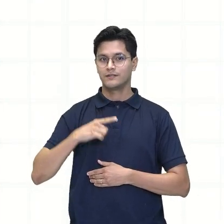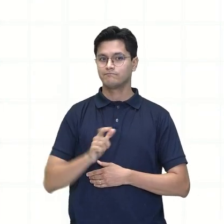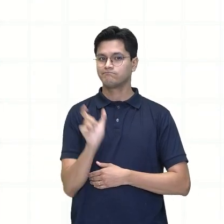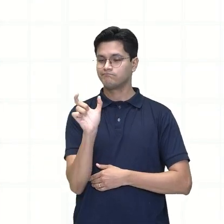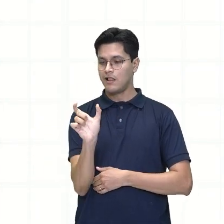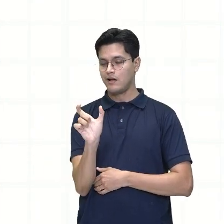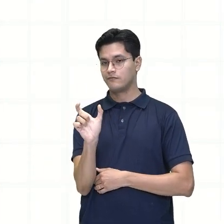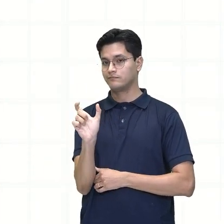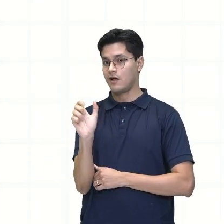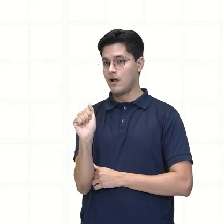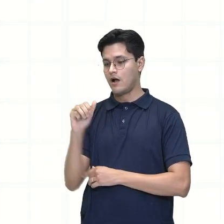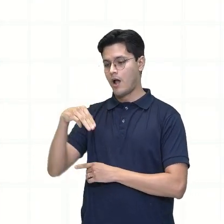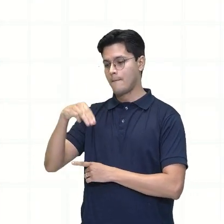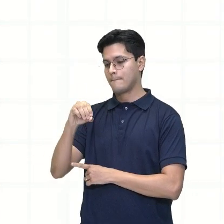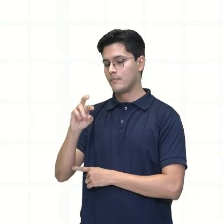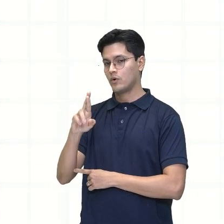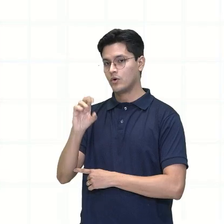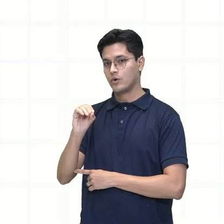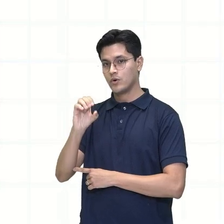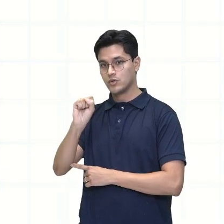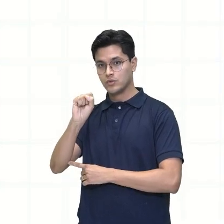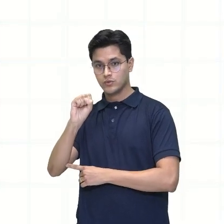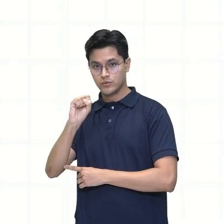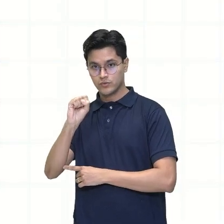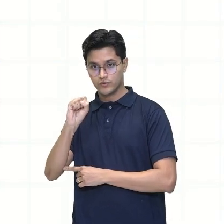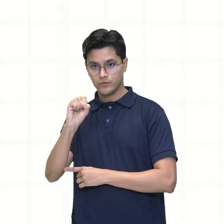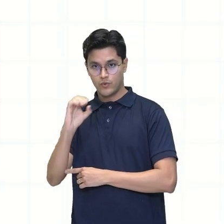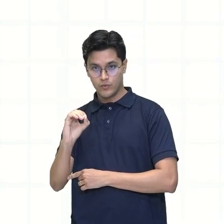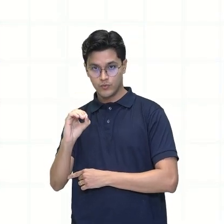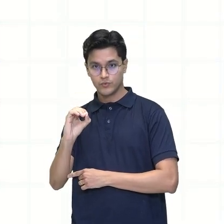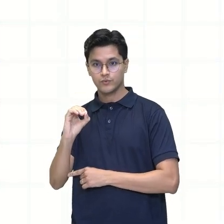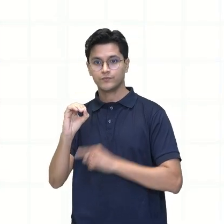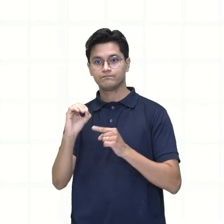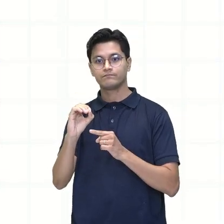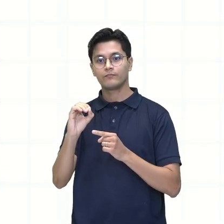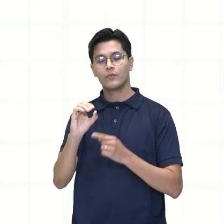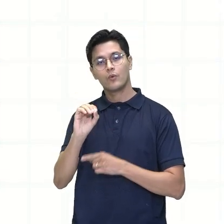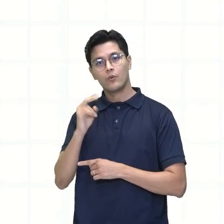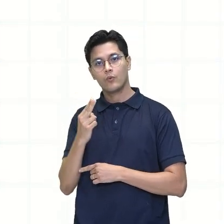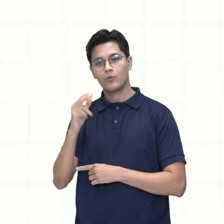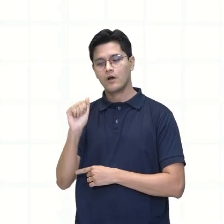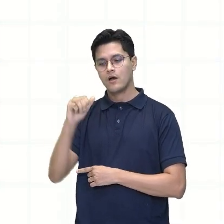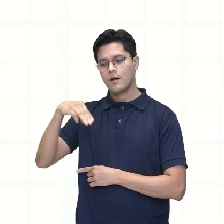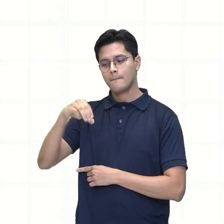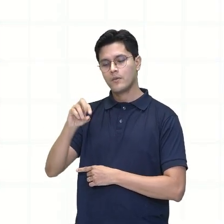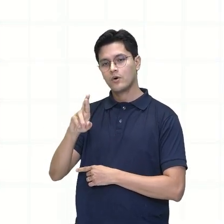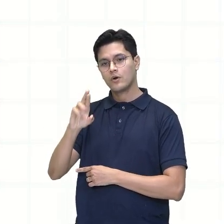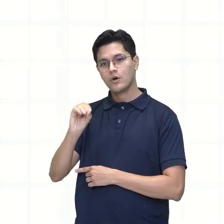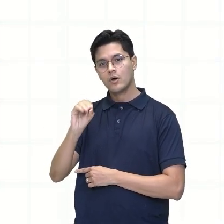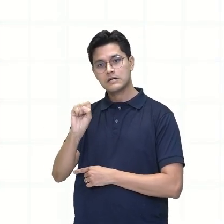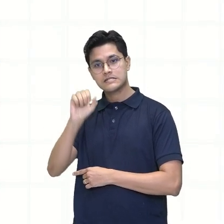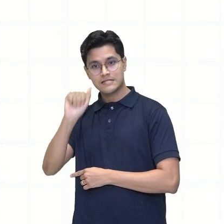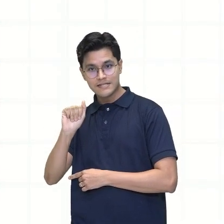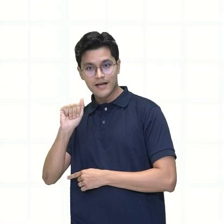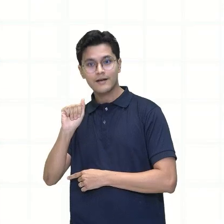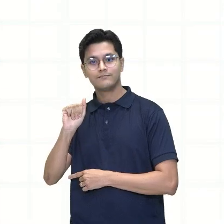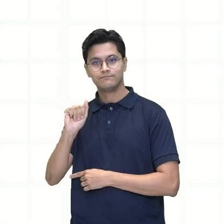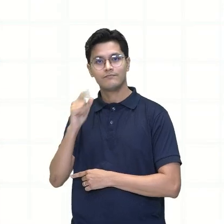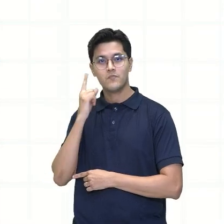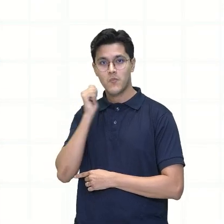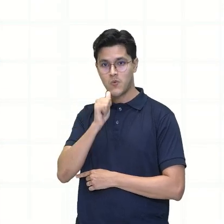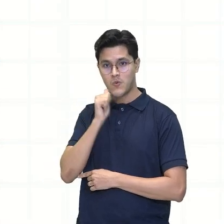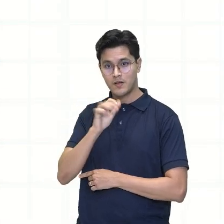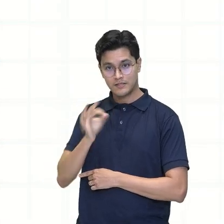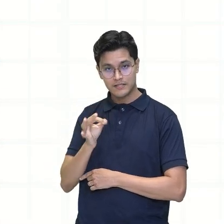no feminino e masculino, concordando com o seu substantivo. Mãe, a gente sabe que está